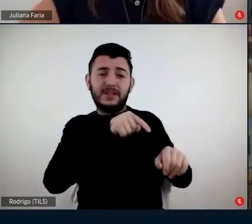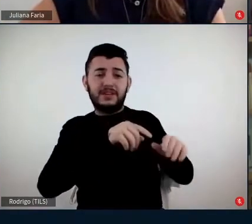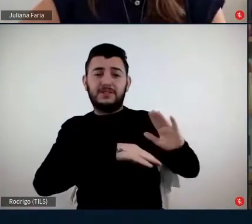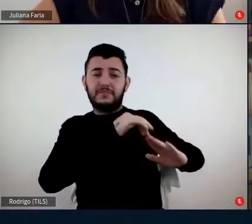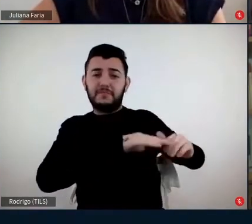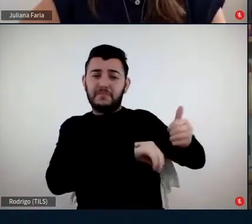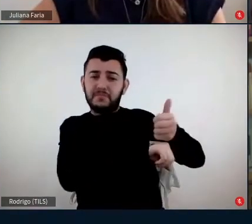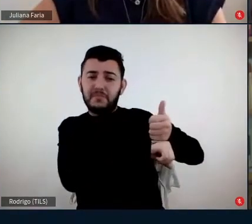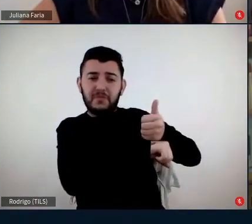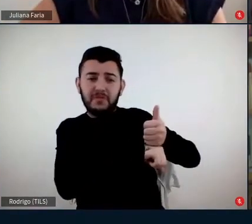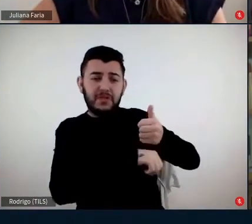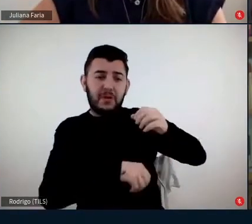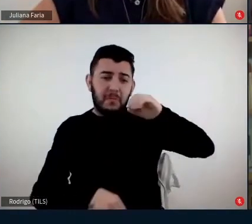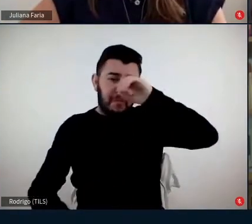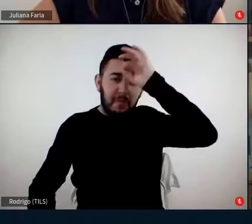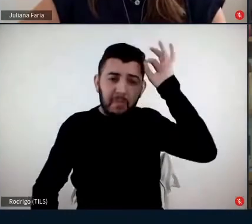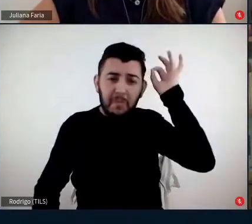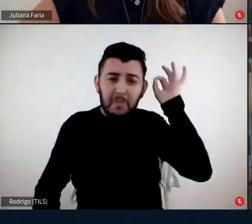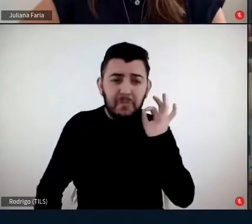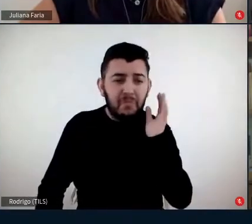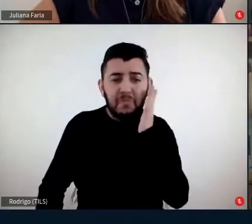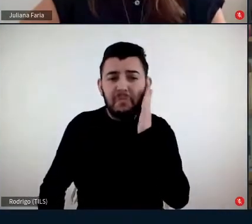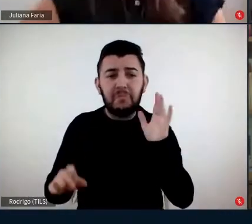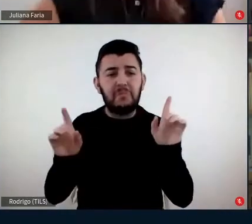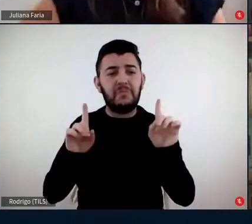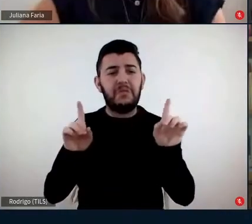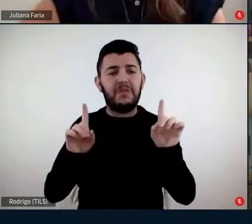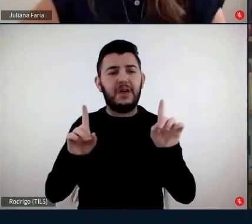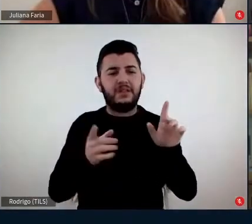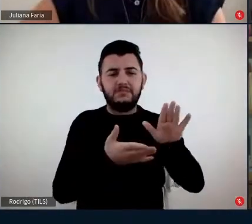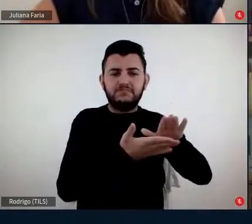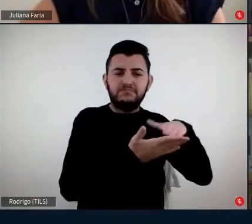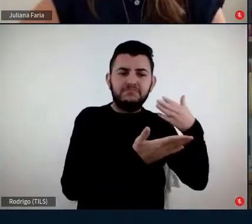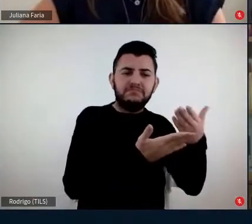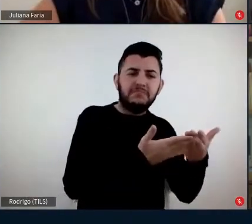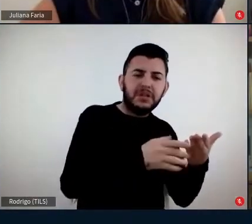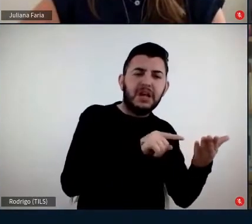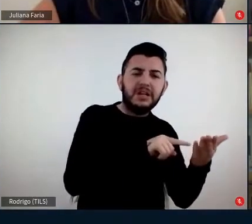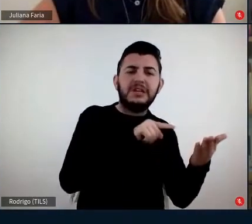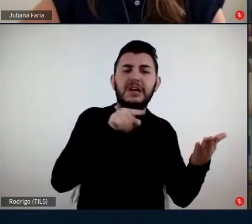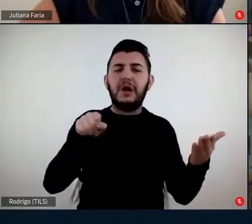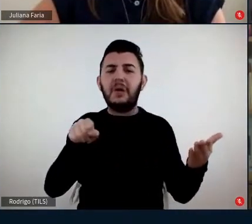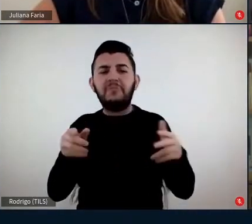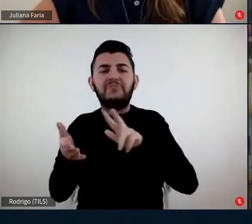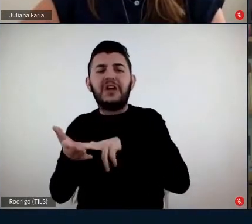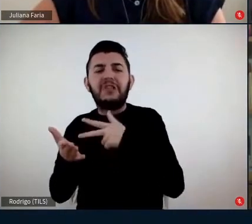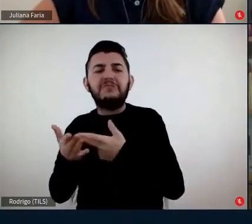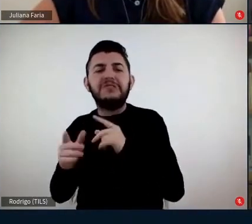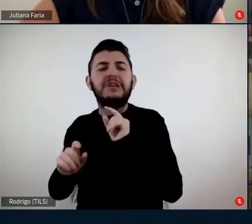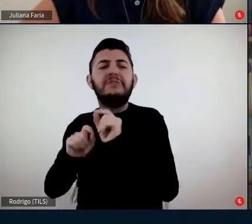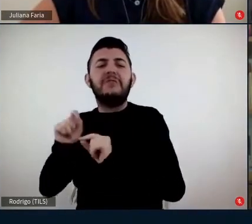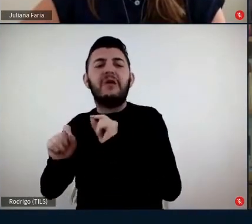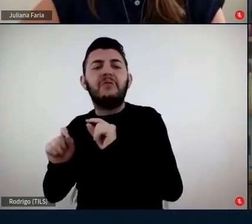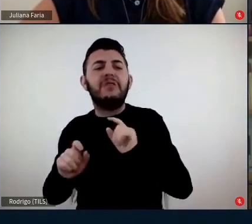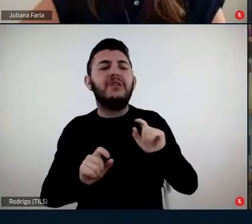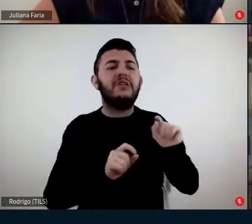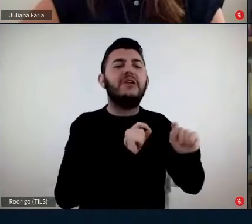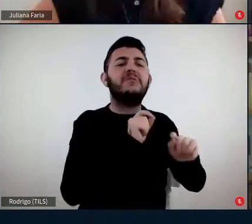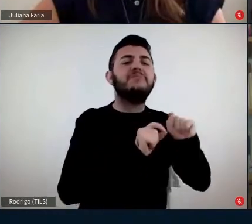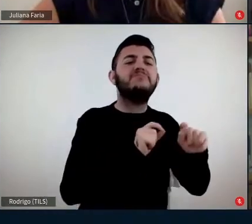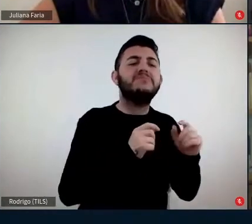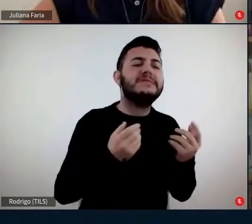ideia, né, do que é tradução, do que é interpretação. Para vocês terem uma ideia, eu acho que isso